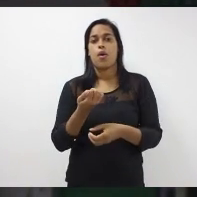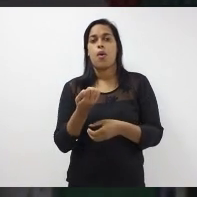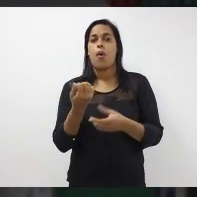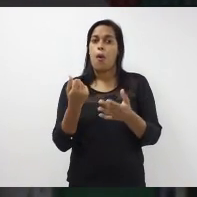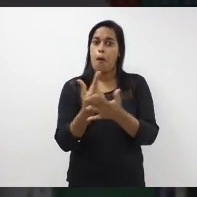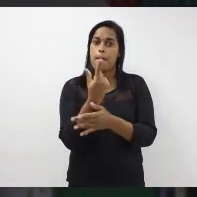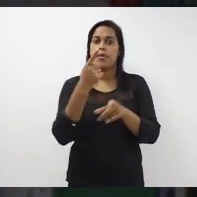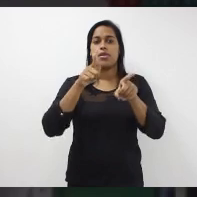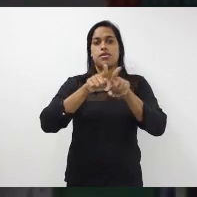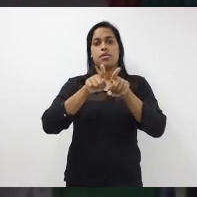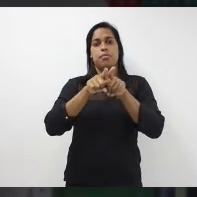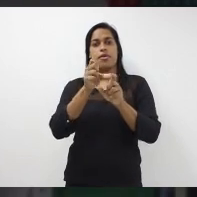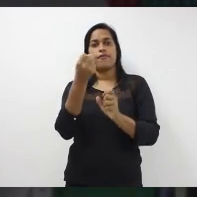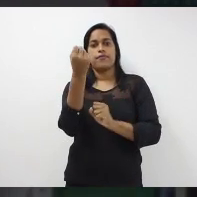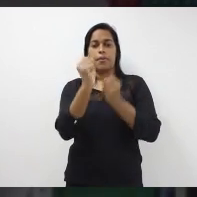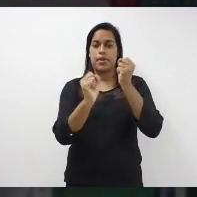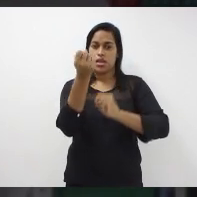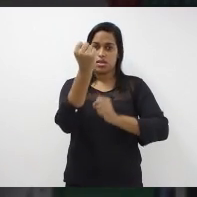fabricação.